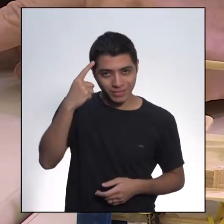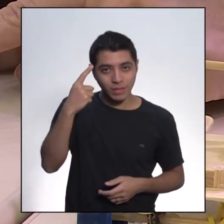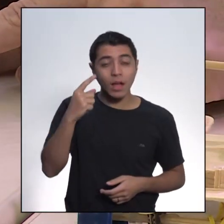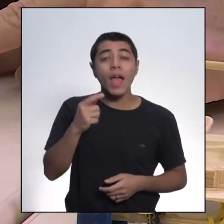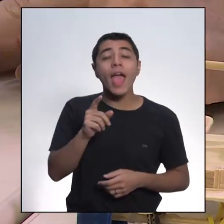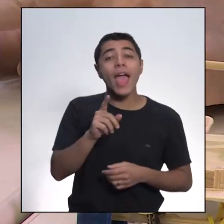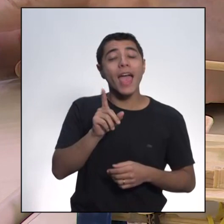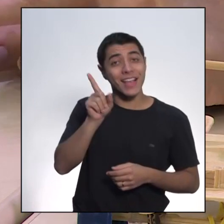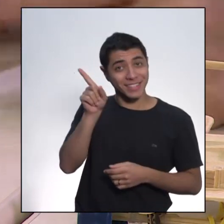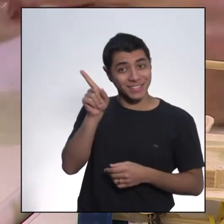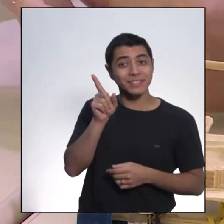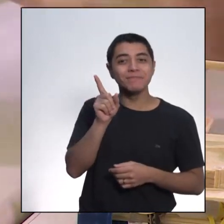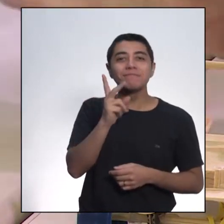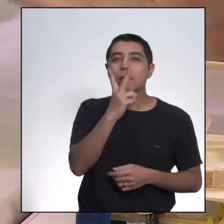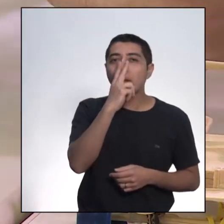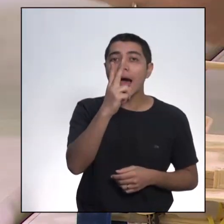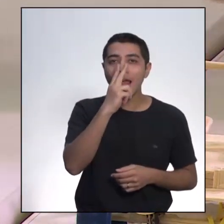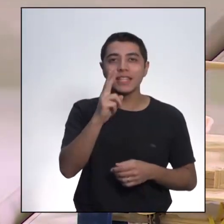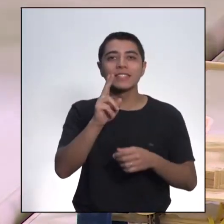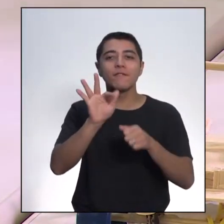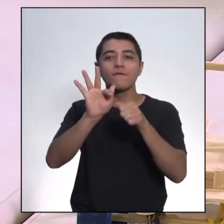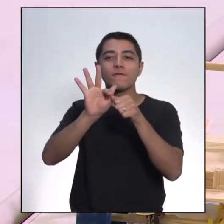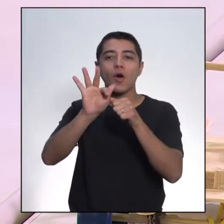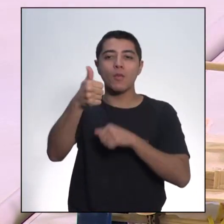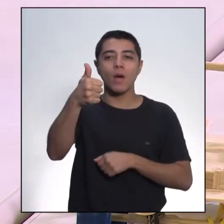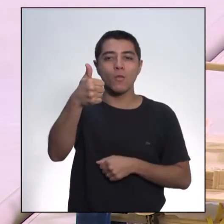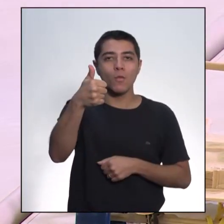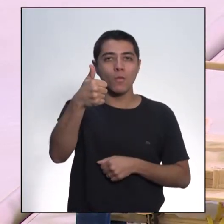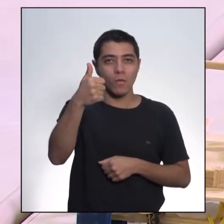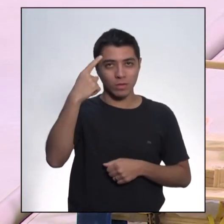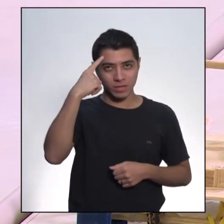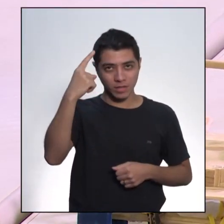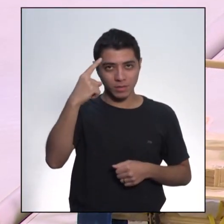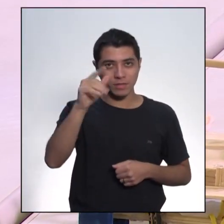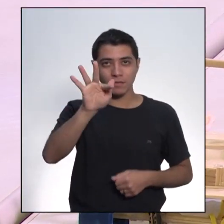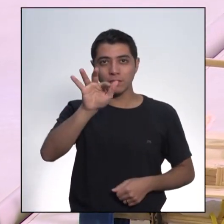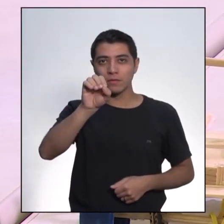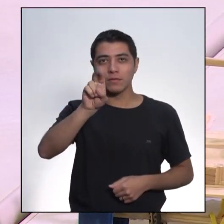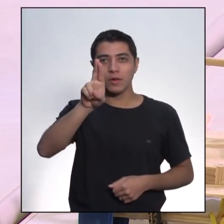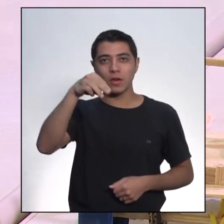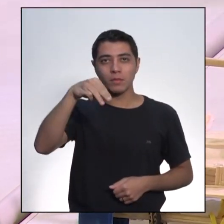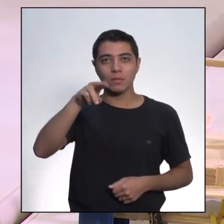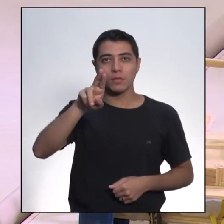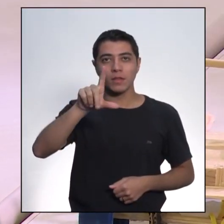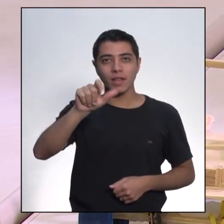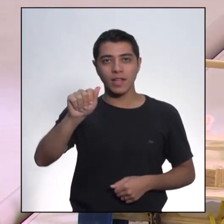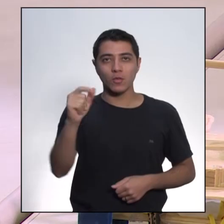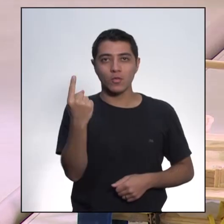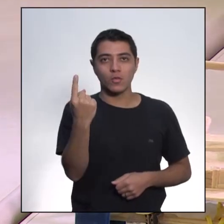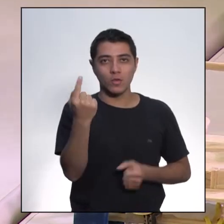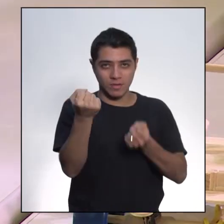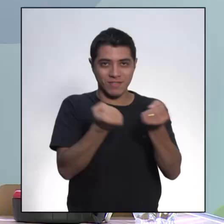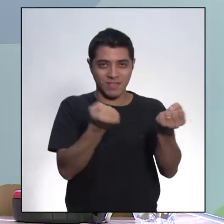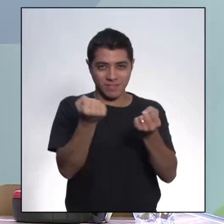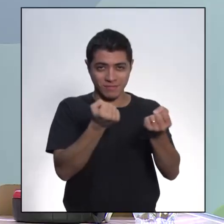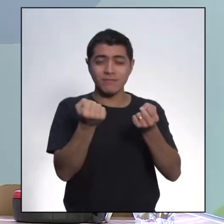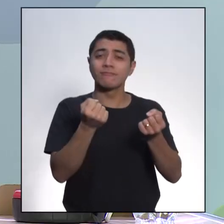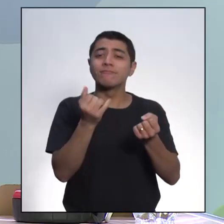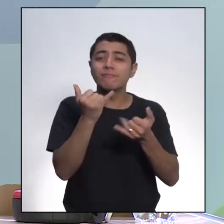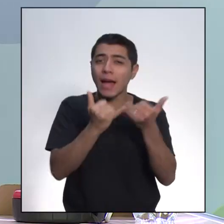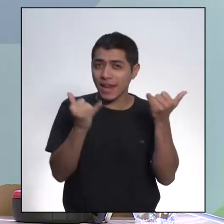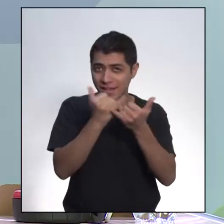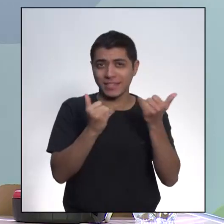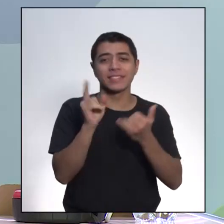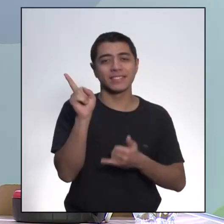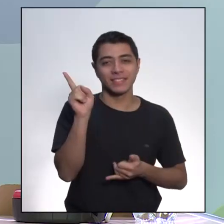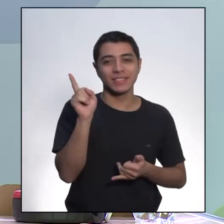que na rodinha eu peguei 2 tampinhas e colei juntas, né? Fiz a colagem das 2 tampinhas. Então, na verdade, você